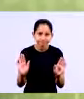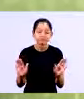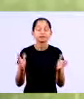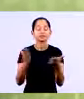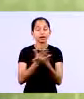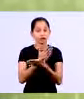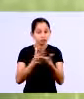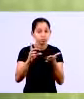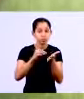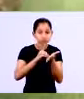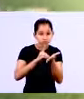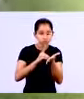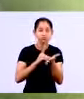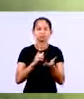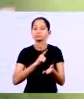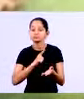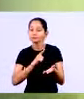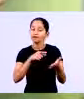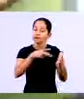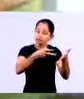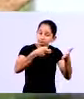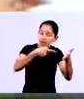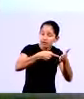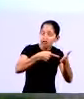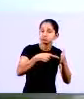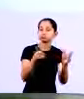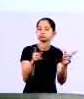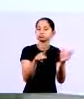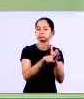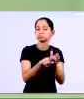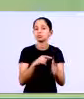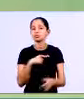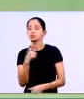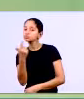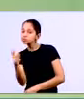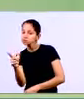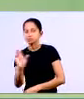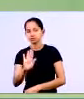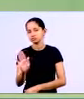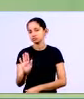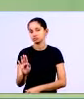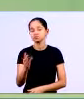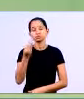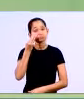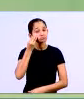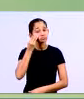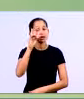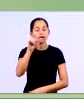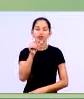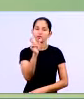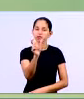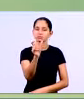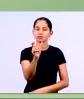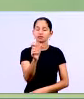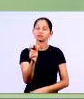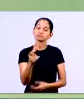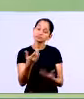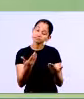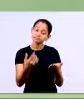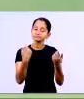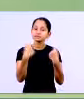alguns dicionários, a gente percebe que tem essas duas formas de grafia. Então, seria uma dessas palavras que a gente considera